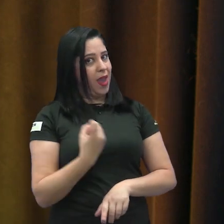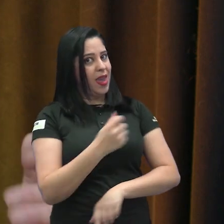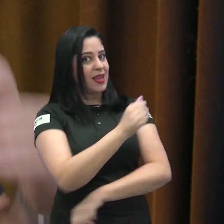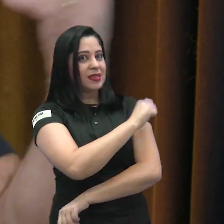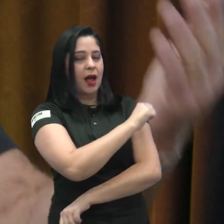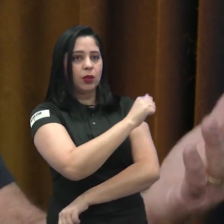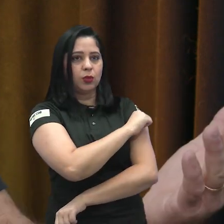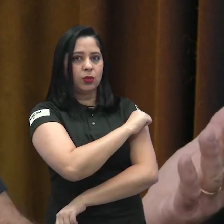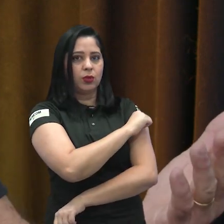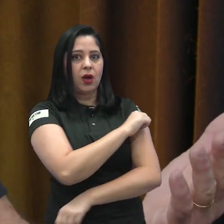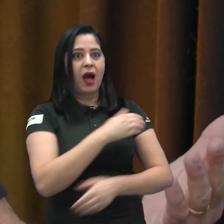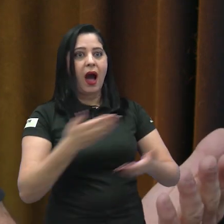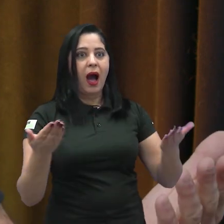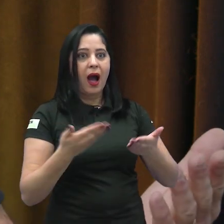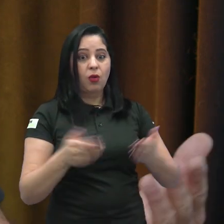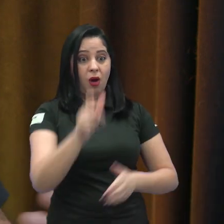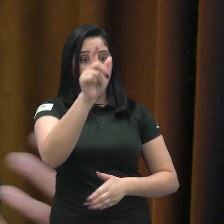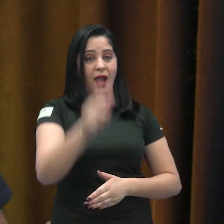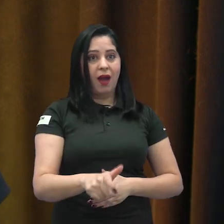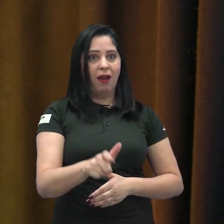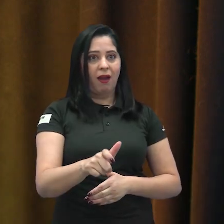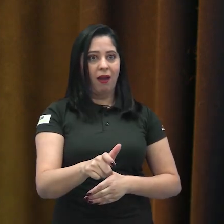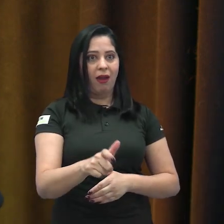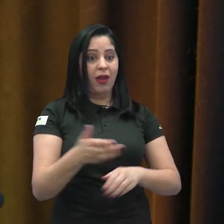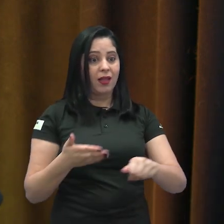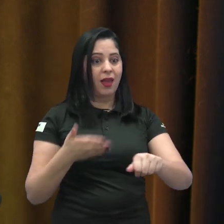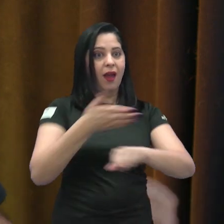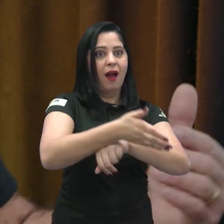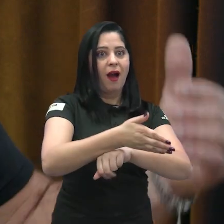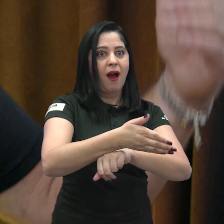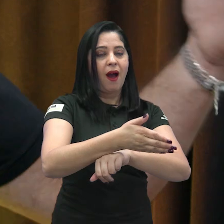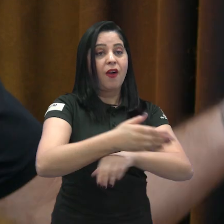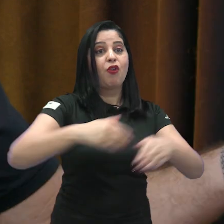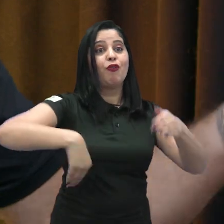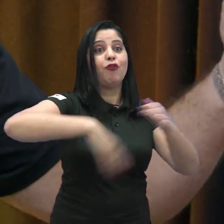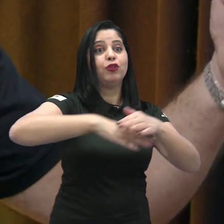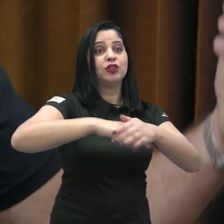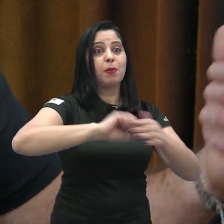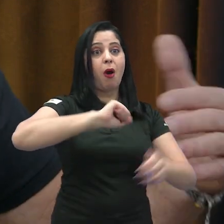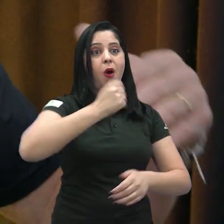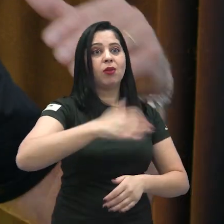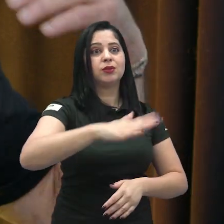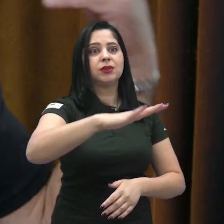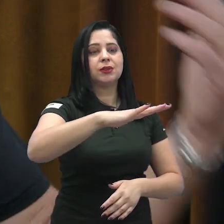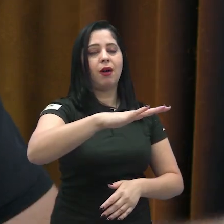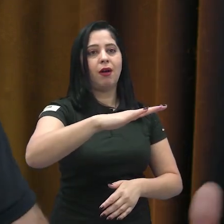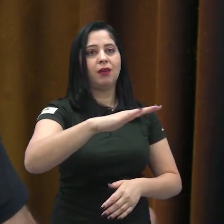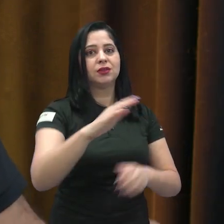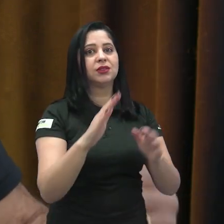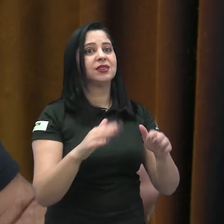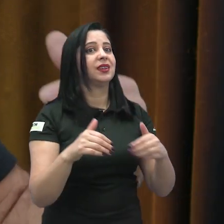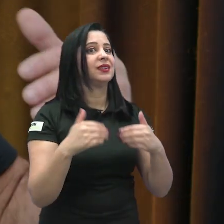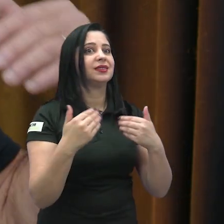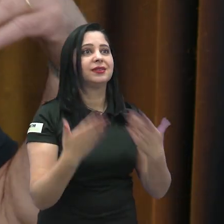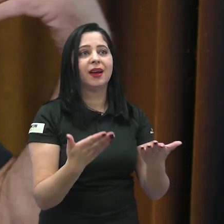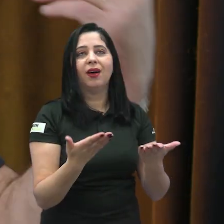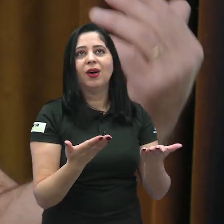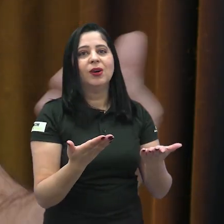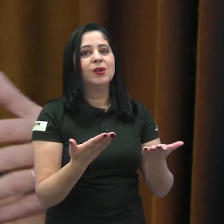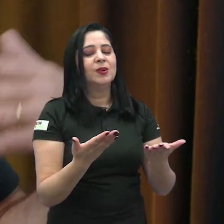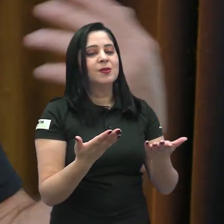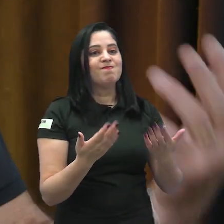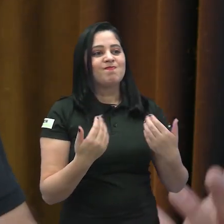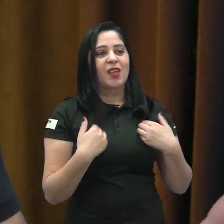Sub-11, antes de ir para o Santos. Então é legal ver pessoas que saem da periferia, às vezes com